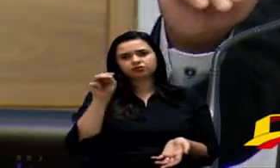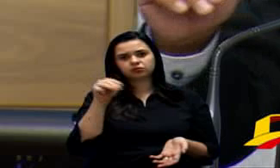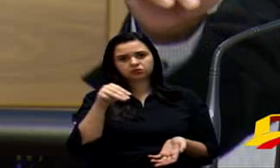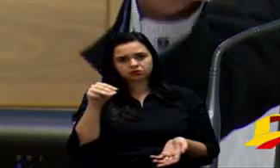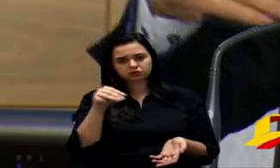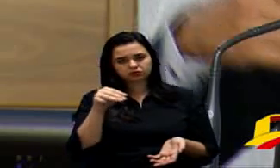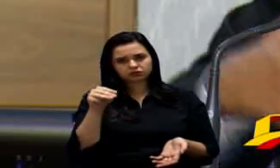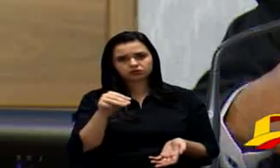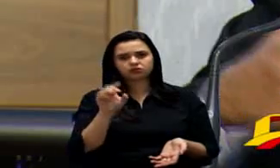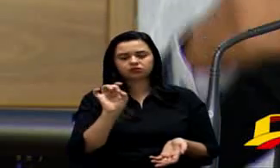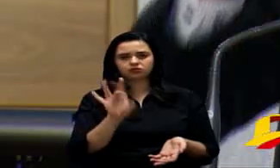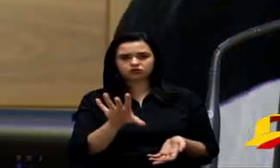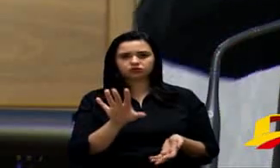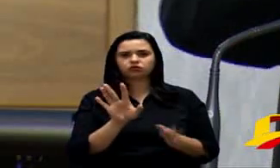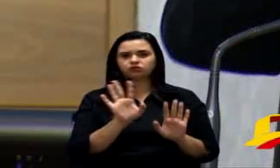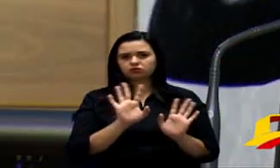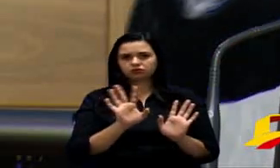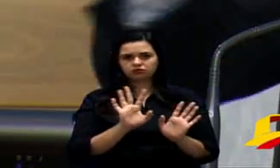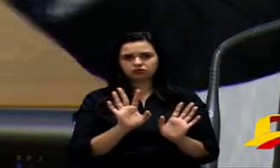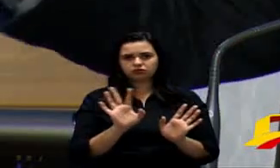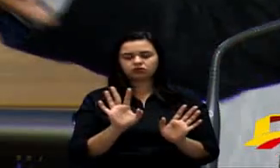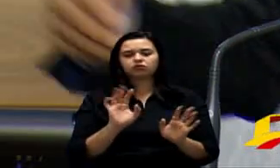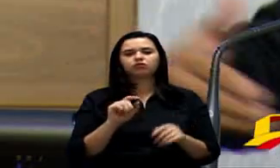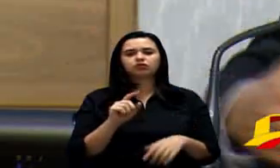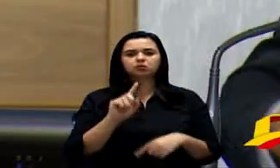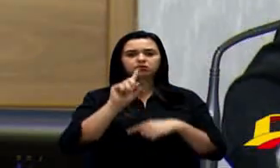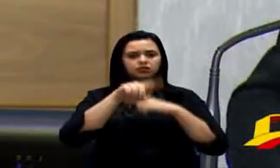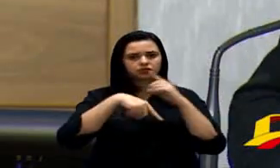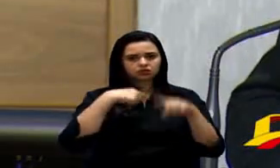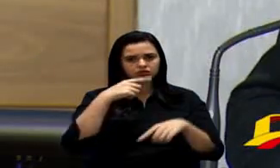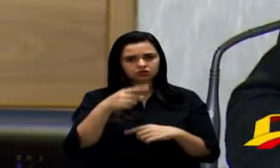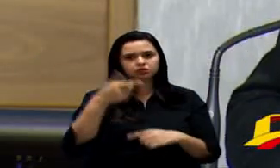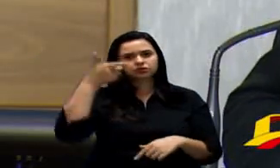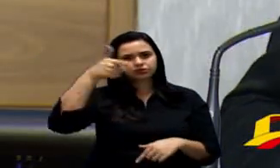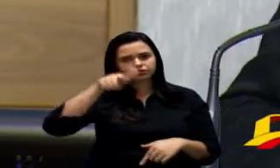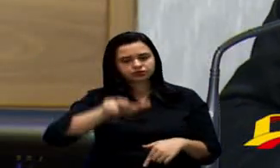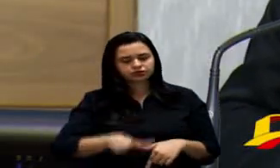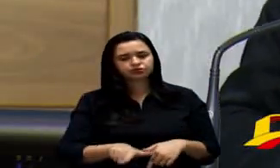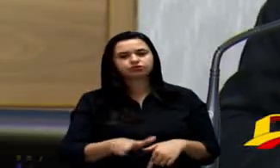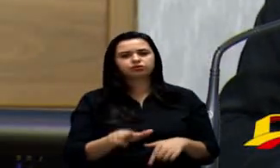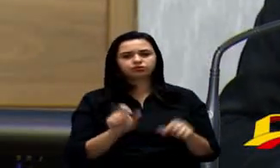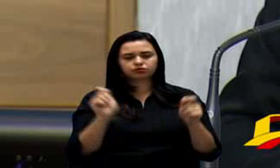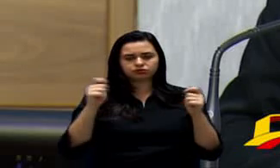isso. Nós começamos com 5, abrimos a palavra e depois voltamos de novo para a mesa.